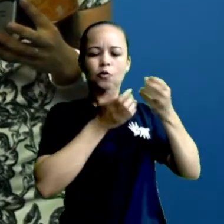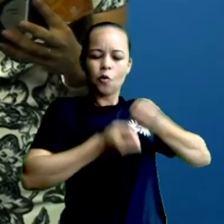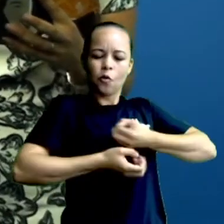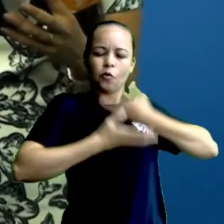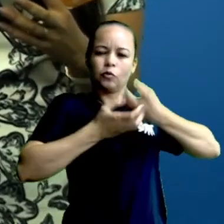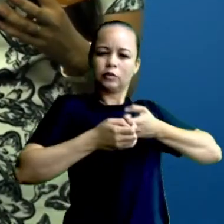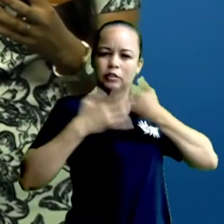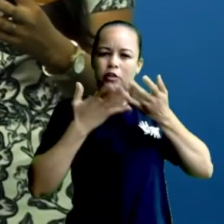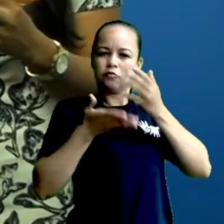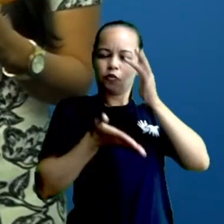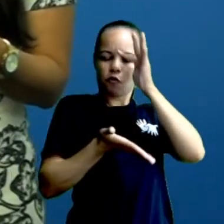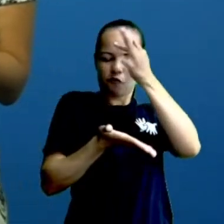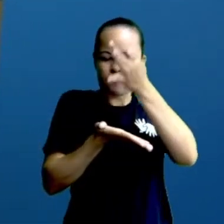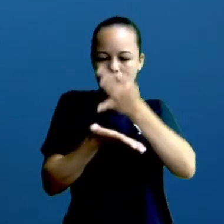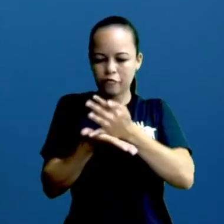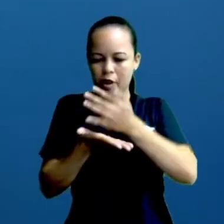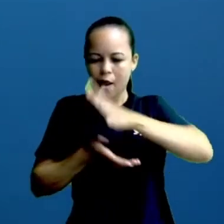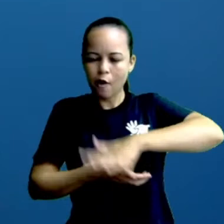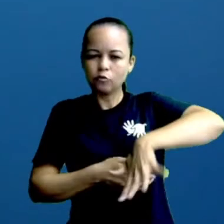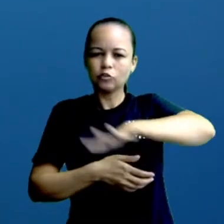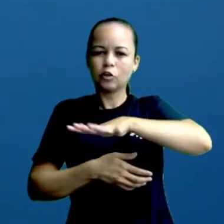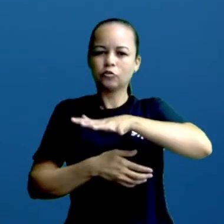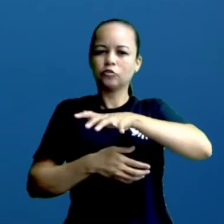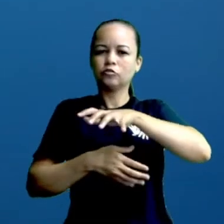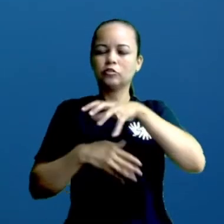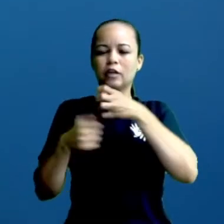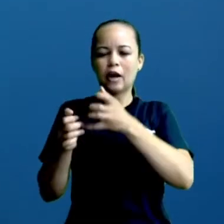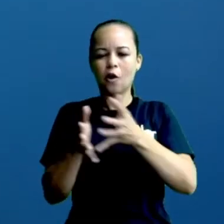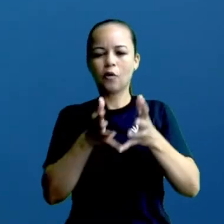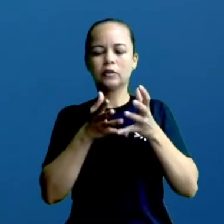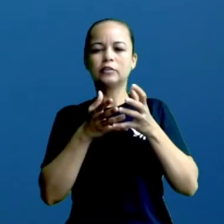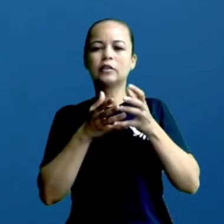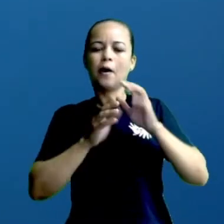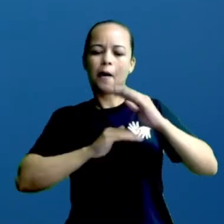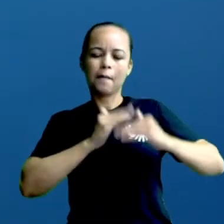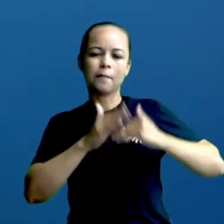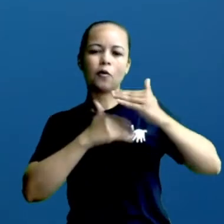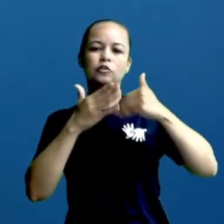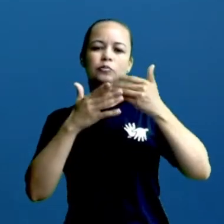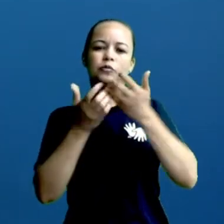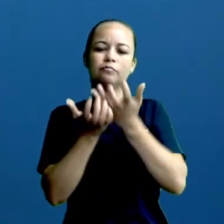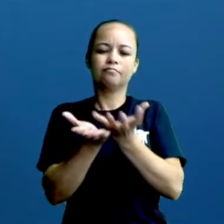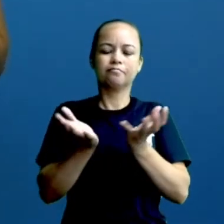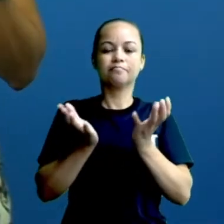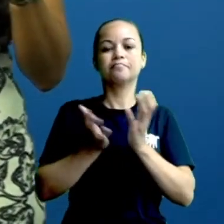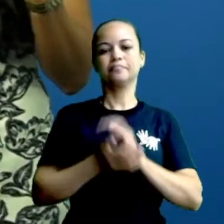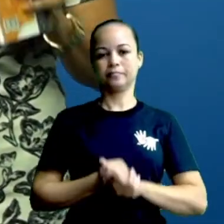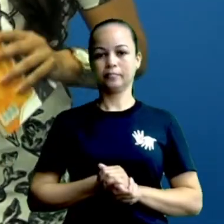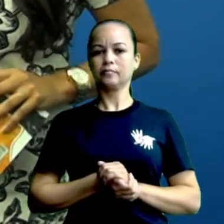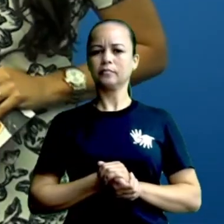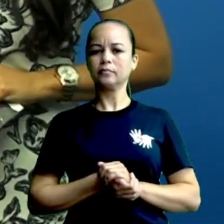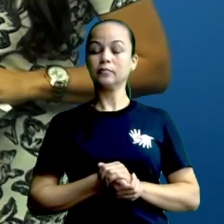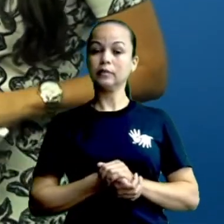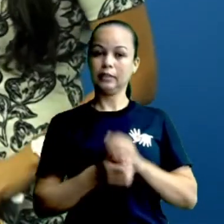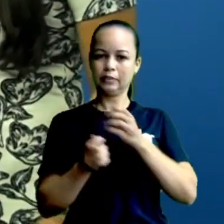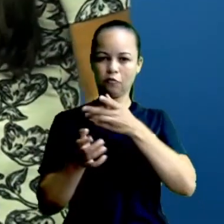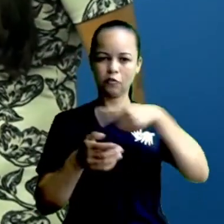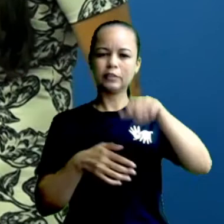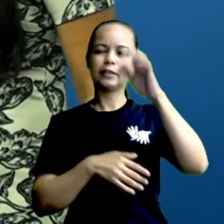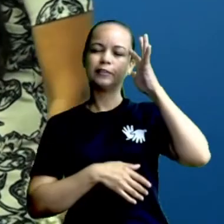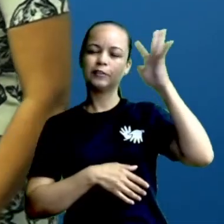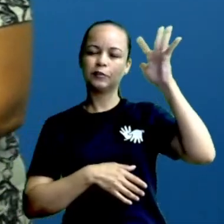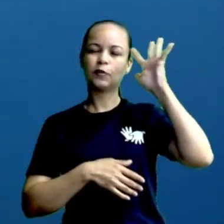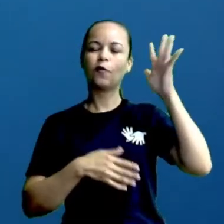cultivo com fé o chão, chega a hora da colheita, após muita plantação. Então sigam sonhando, hein?